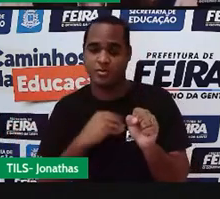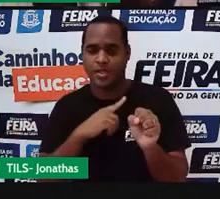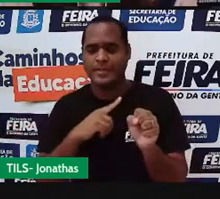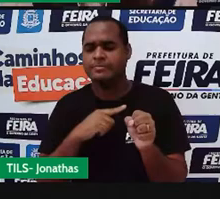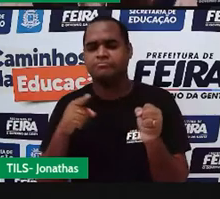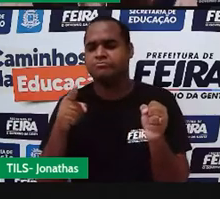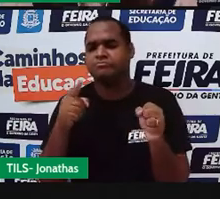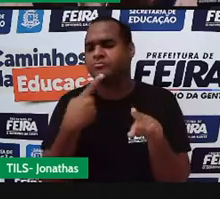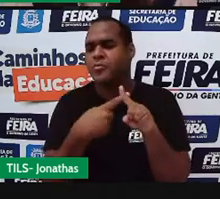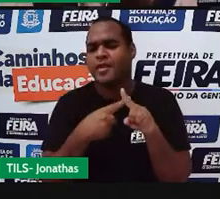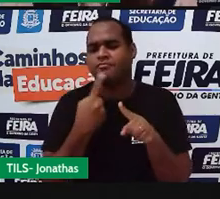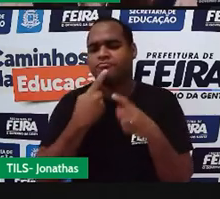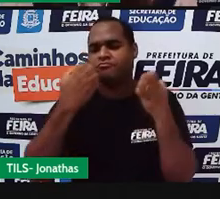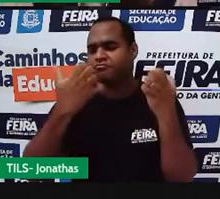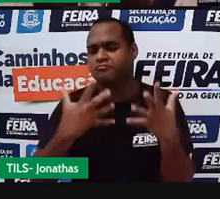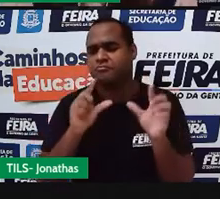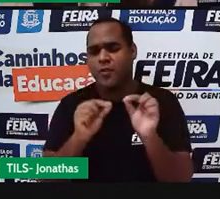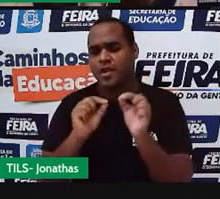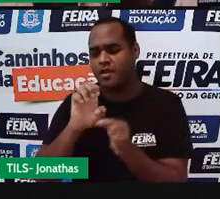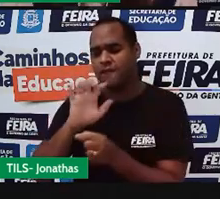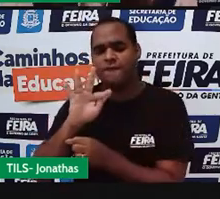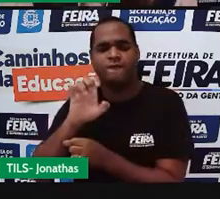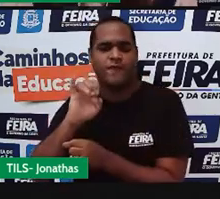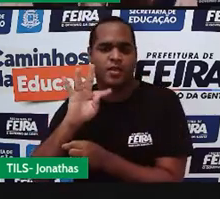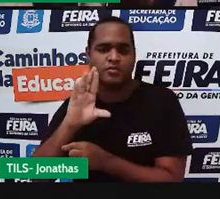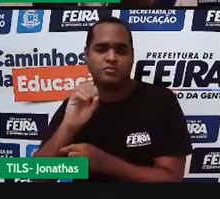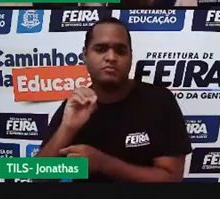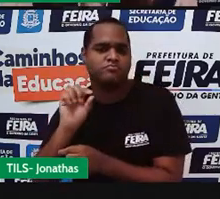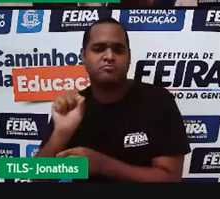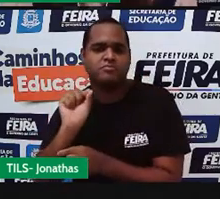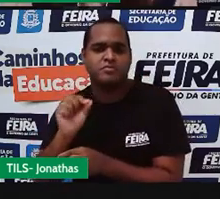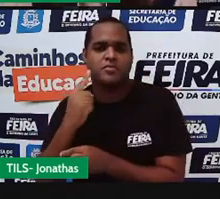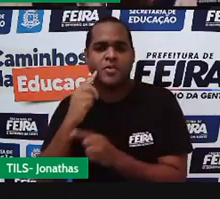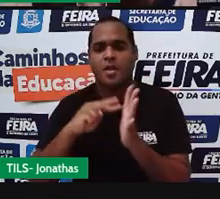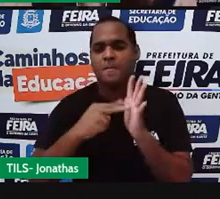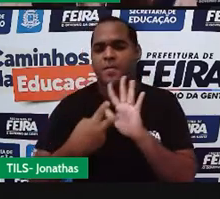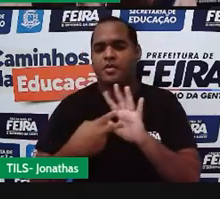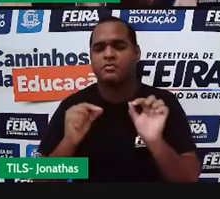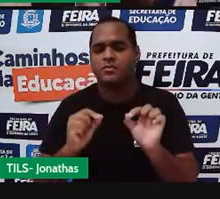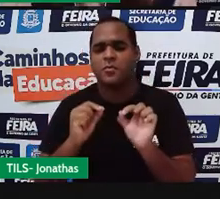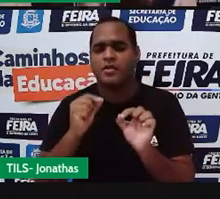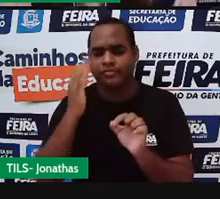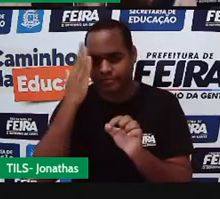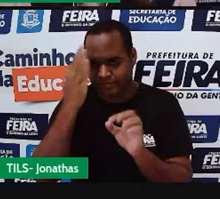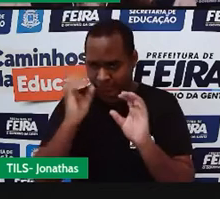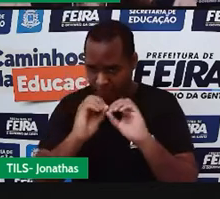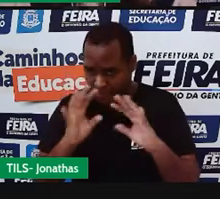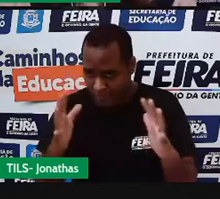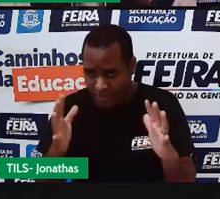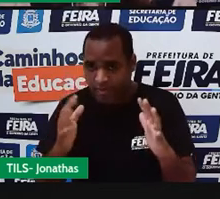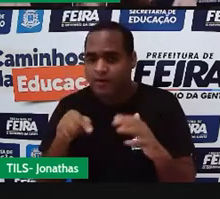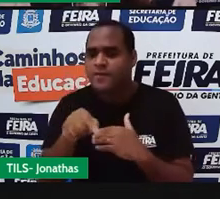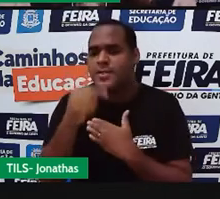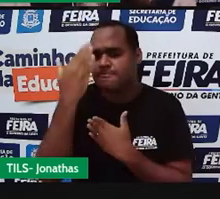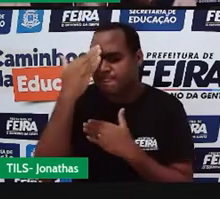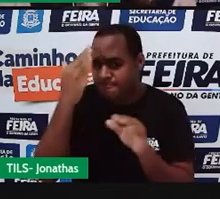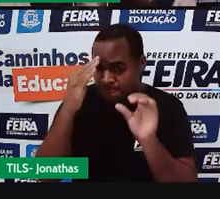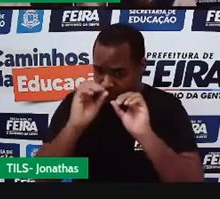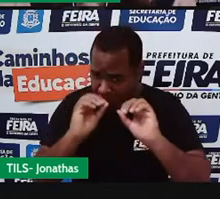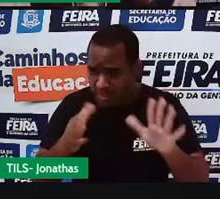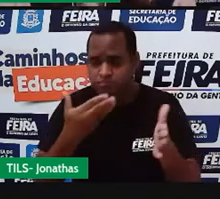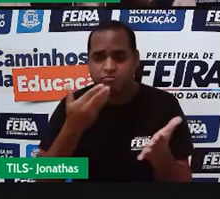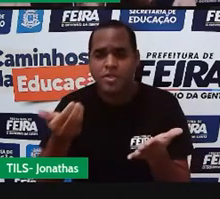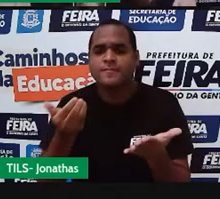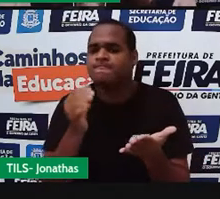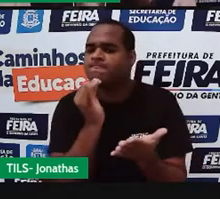mas por que estamos falando sobre o efeito estufa vocês sabem como ele funciona agora vocês vão entender melhor